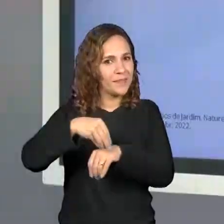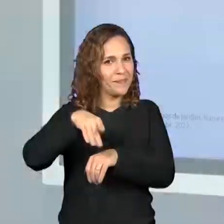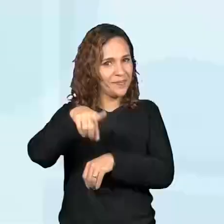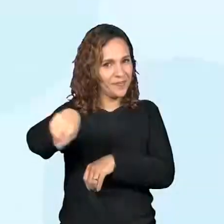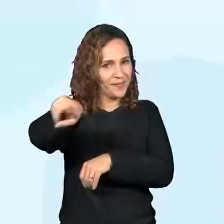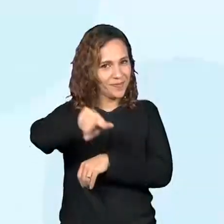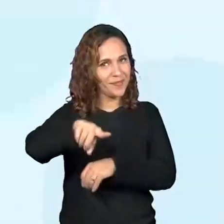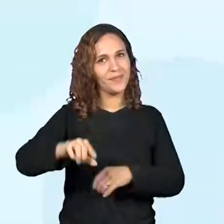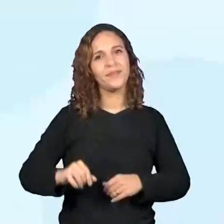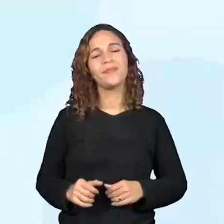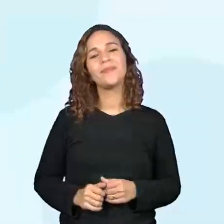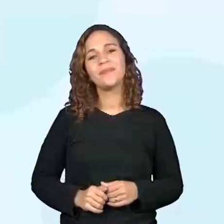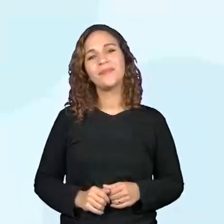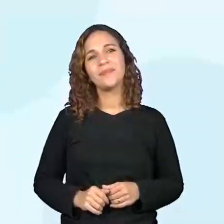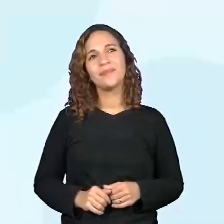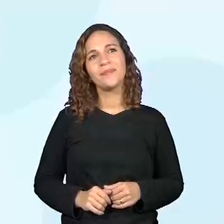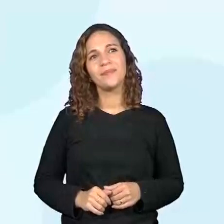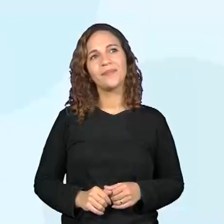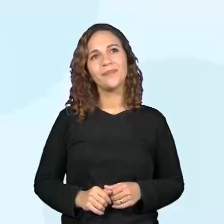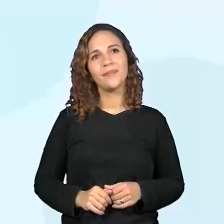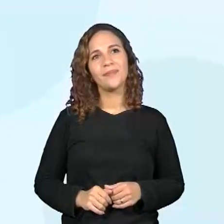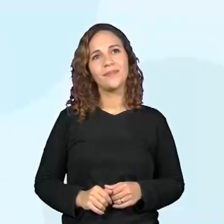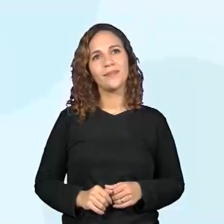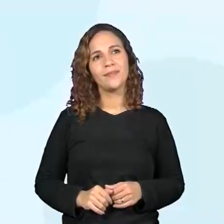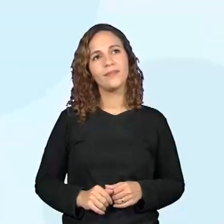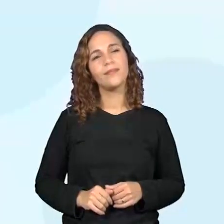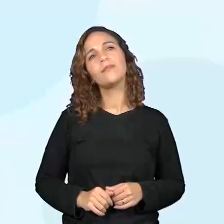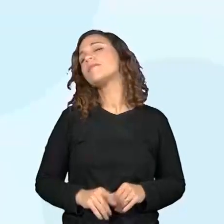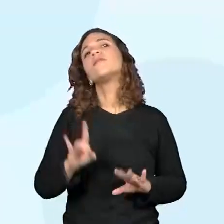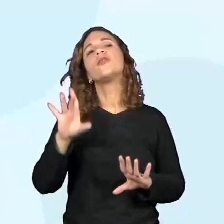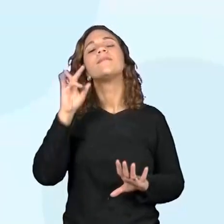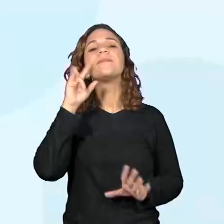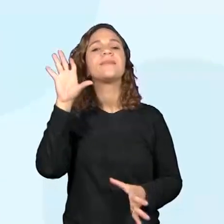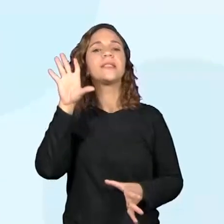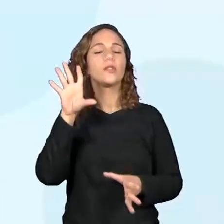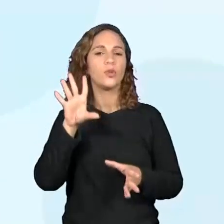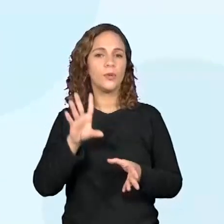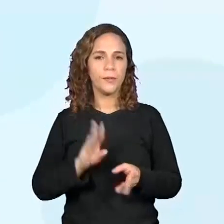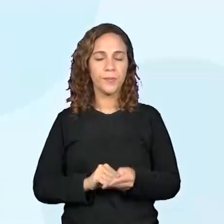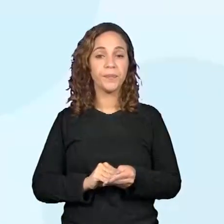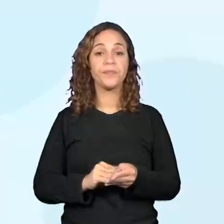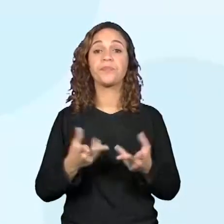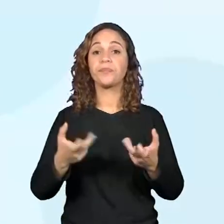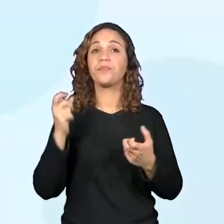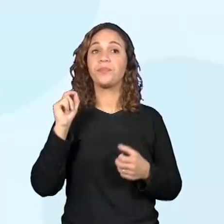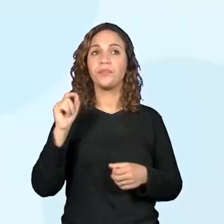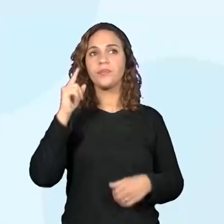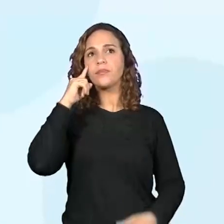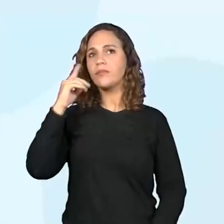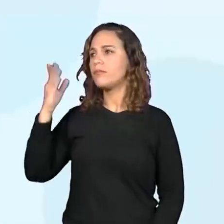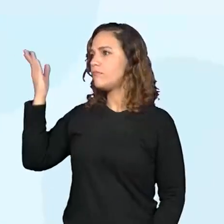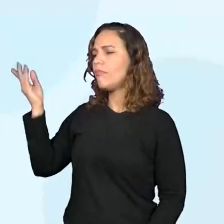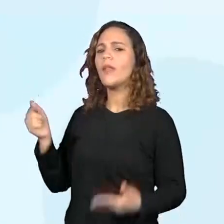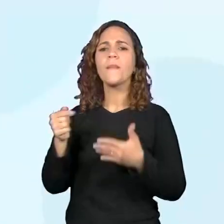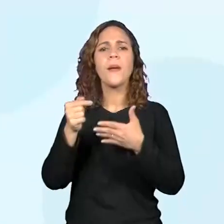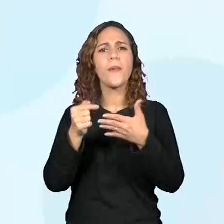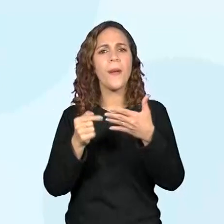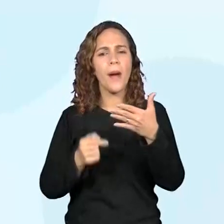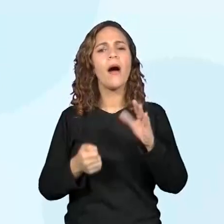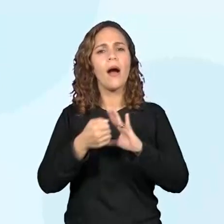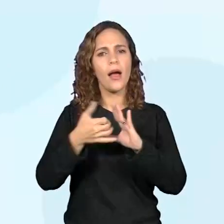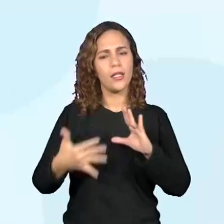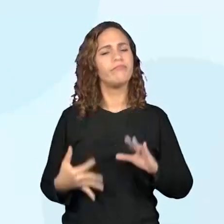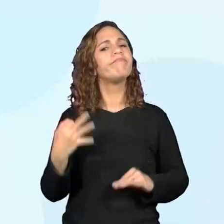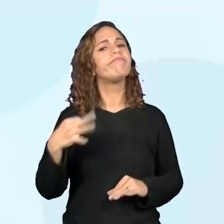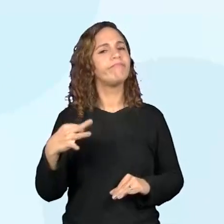vocês. Olha só. Antes da atividade, nós podemos observar todas essas características das tirinhas,